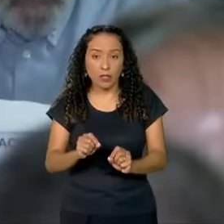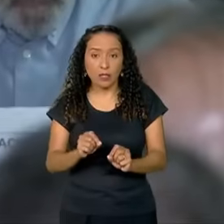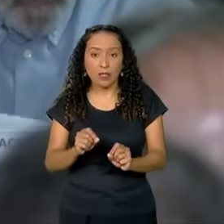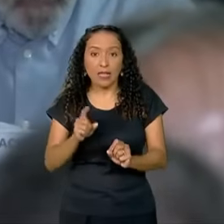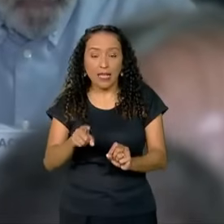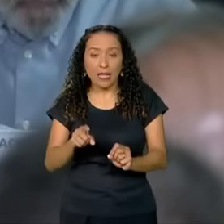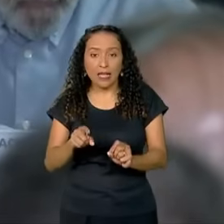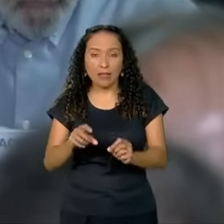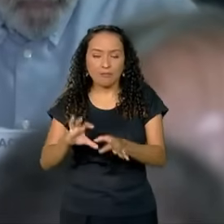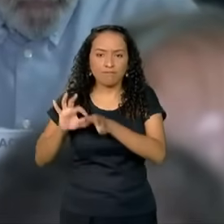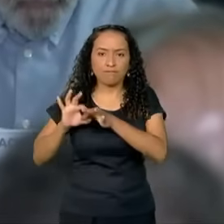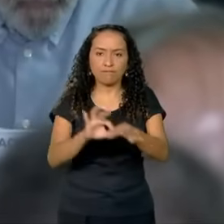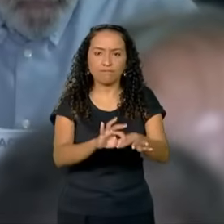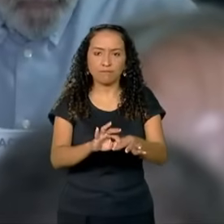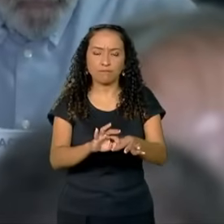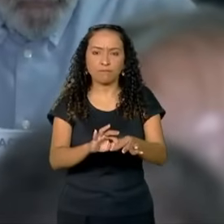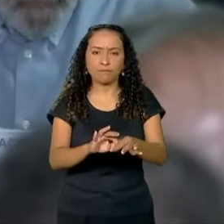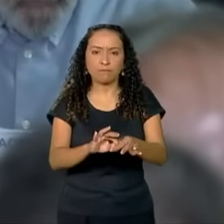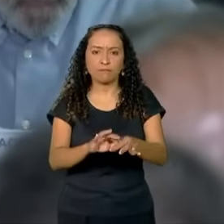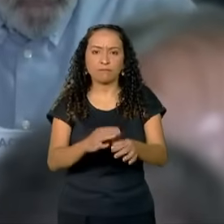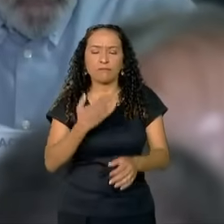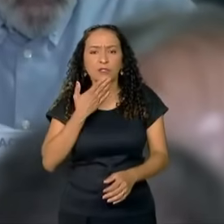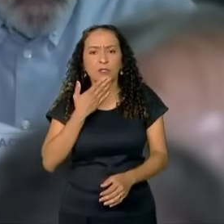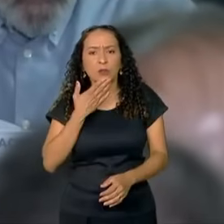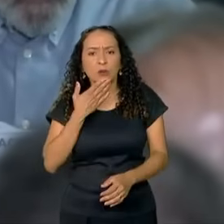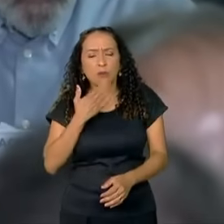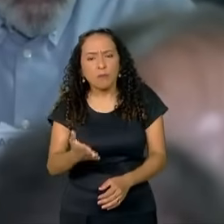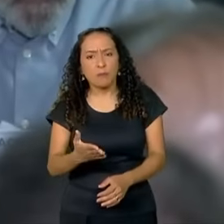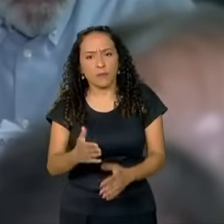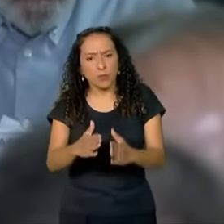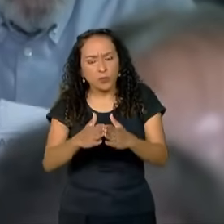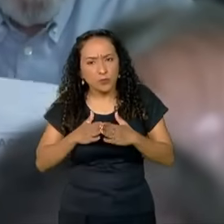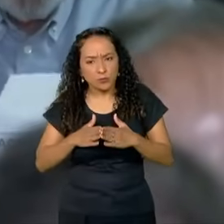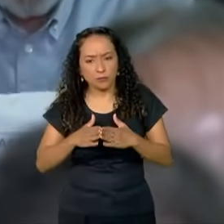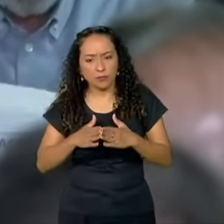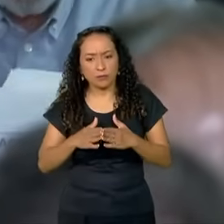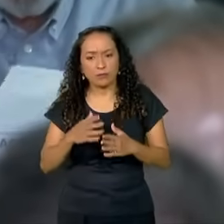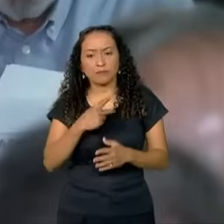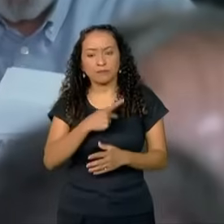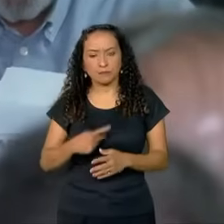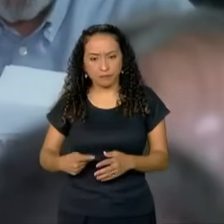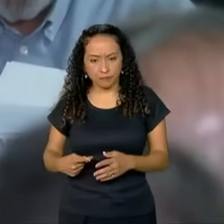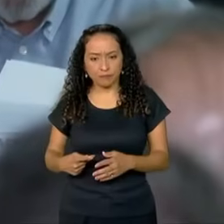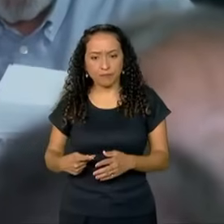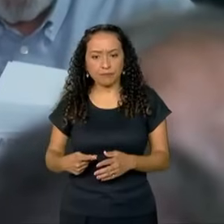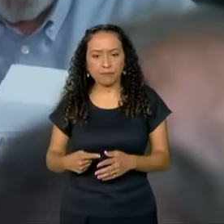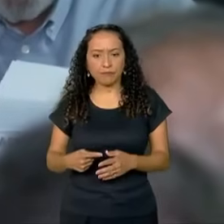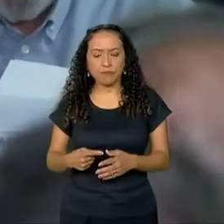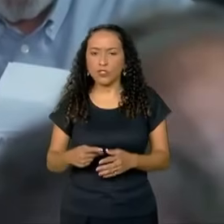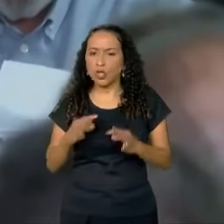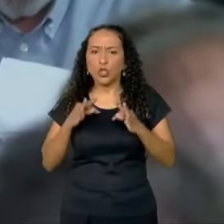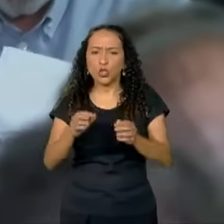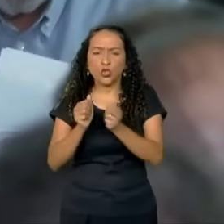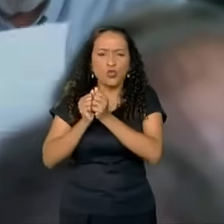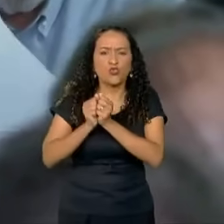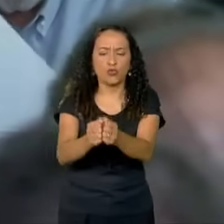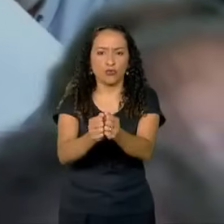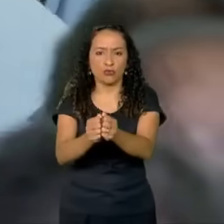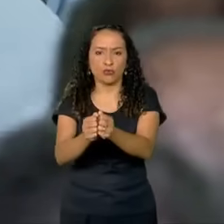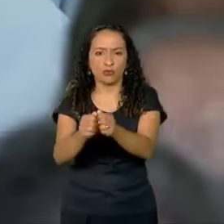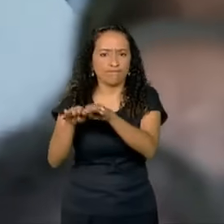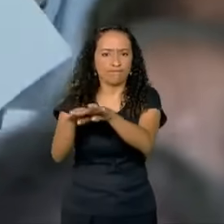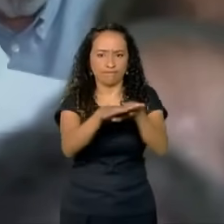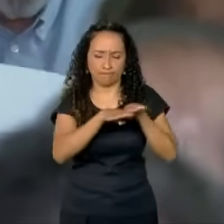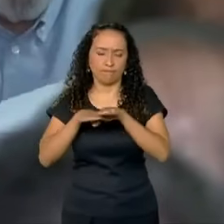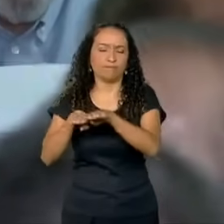estar à altura do que a população está nos demandando. Peço isso encarecidamente. Presidente, acho que estamos todos na mesma página. Eu percebo isso dos nossos deputados.